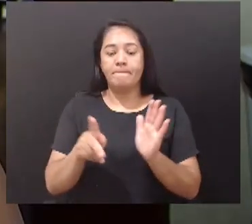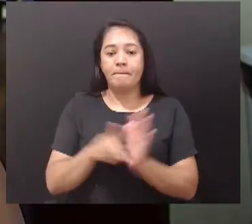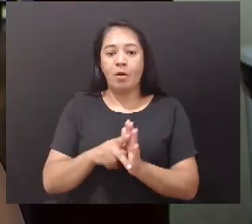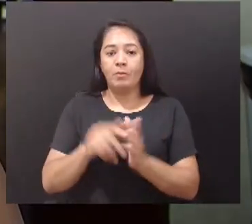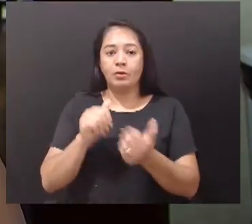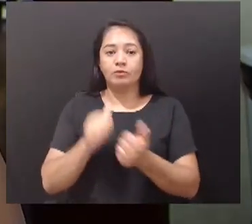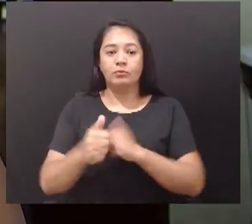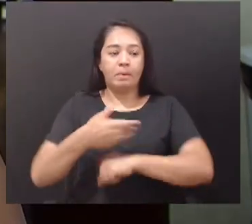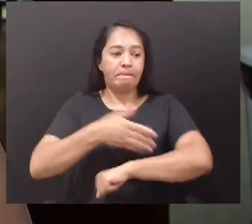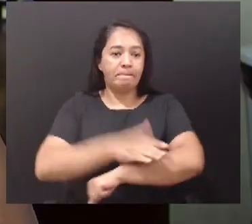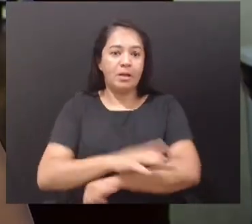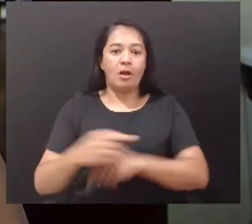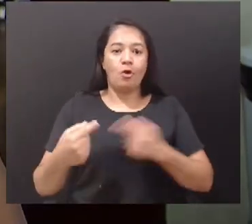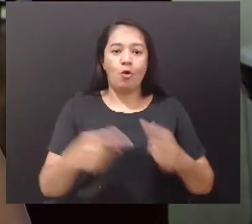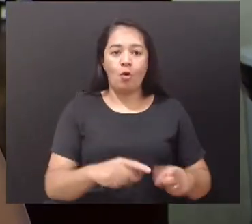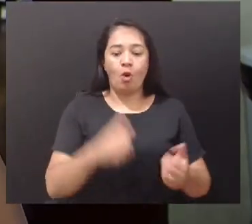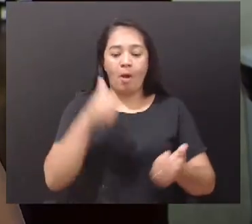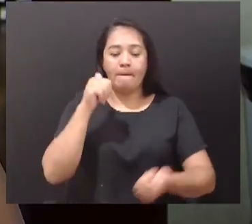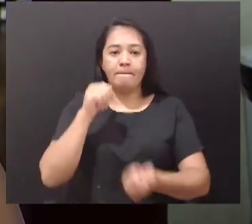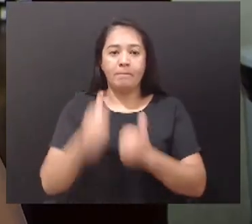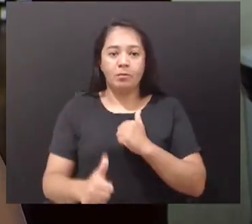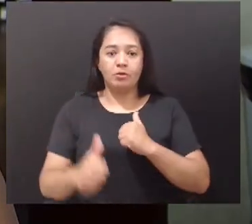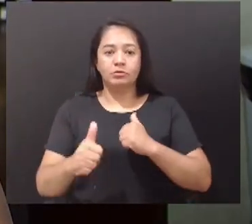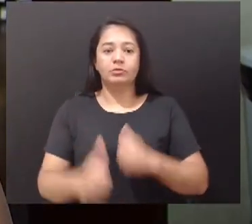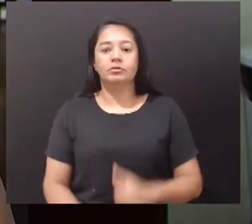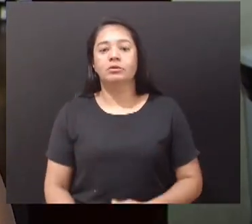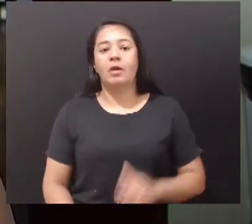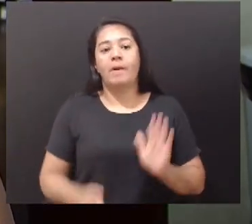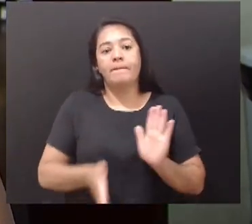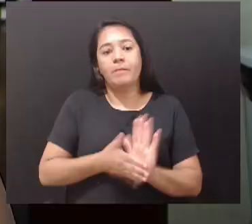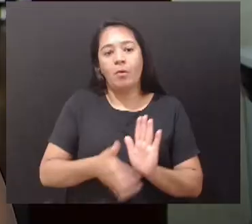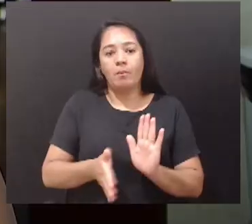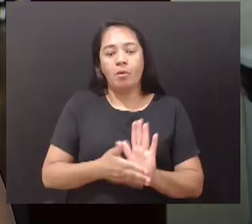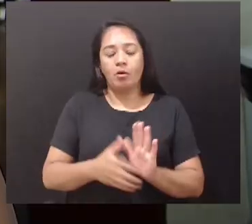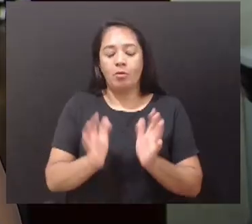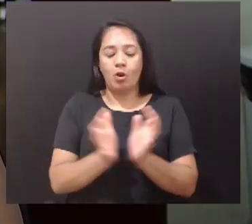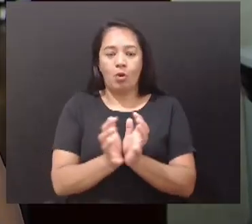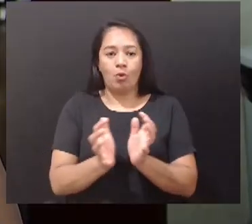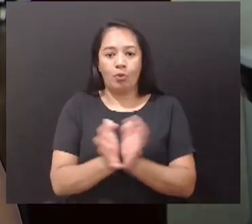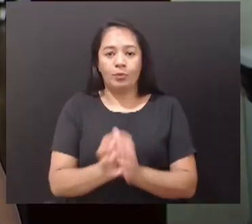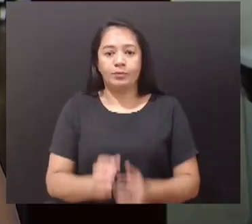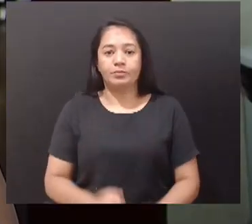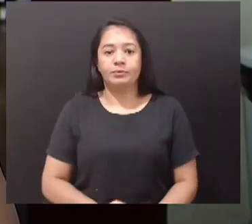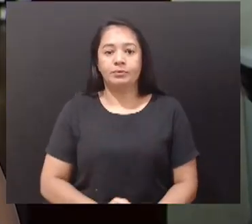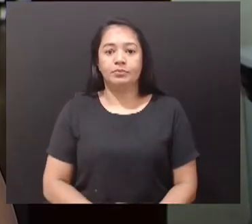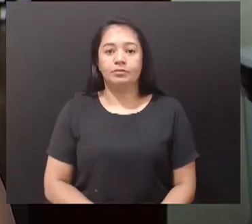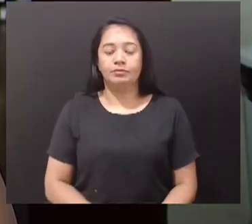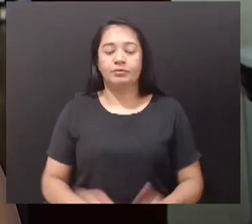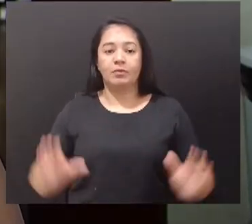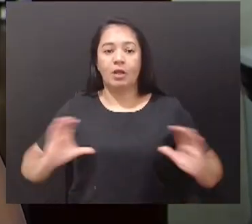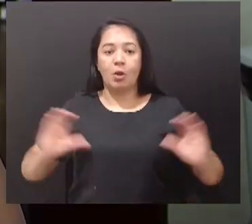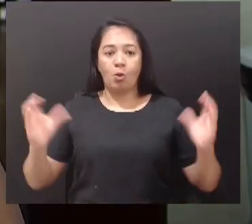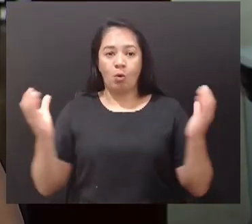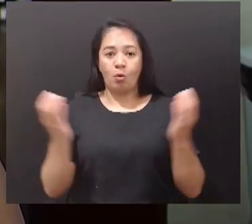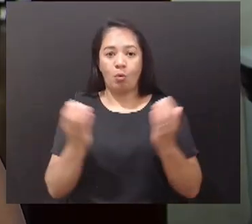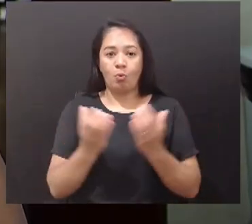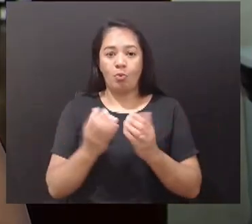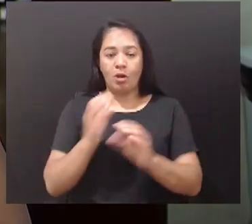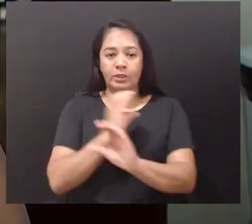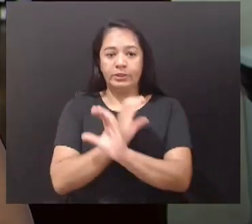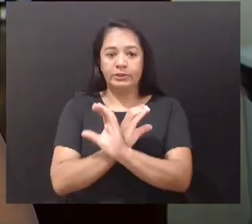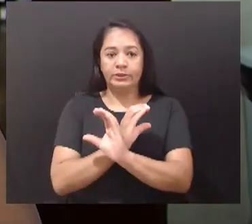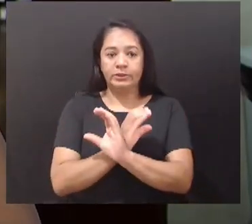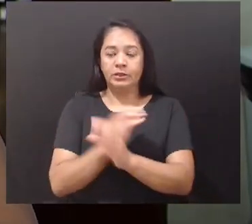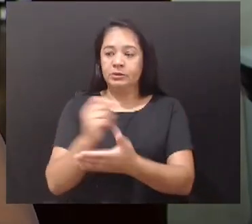esporte antirracista, que foi proposto pelo conselho. Então, a comunidade civil traz essa